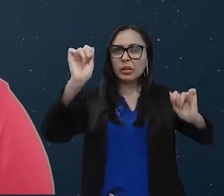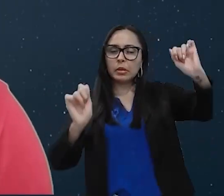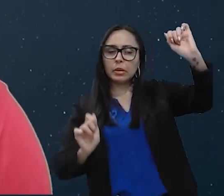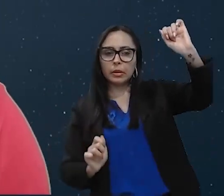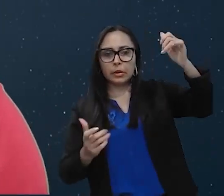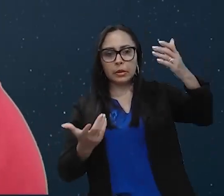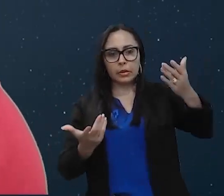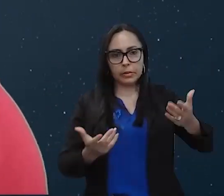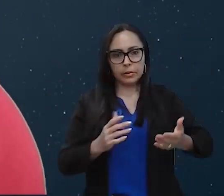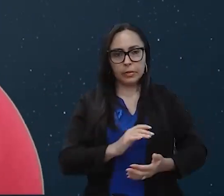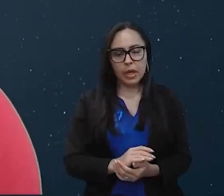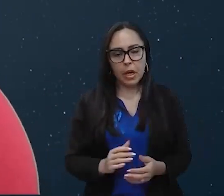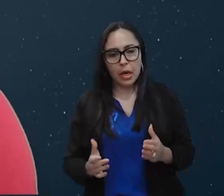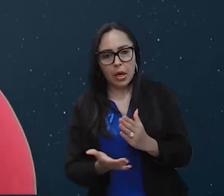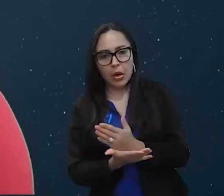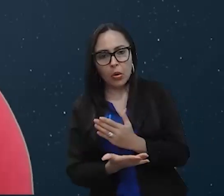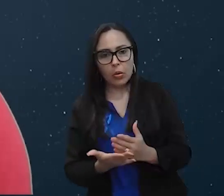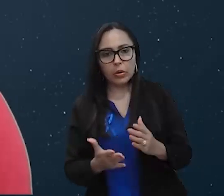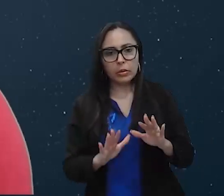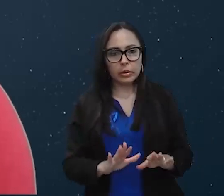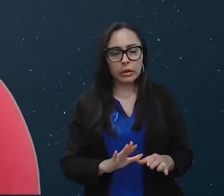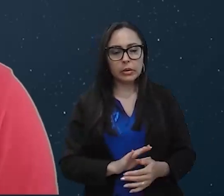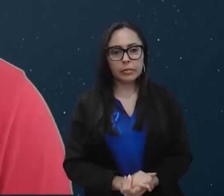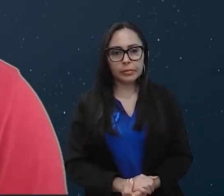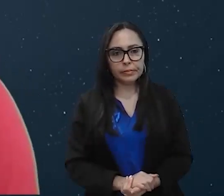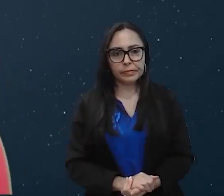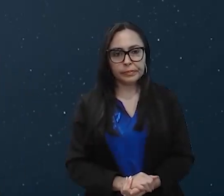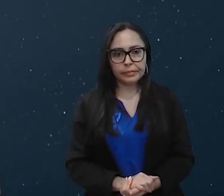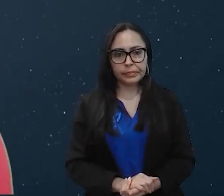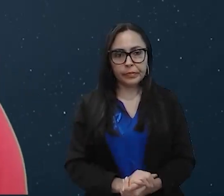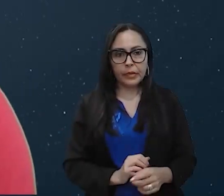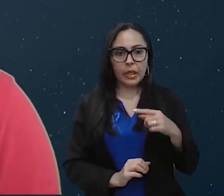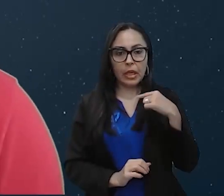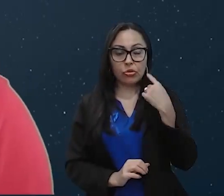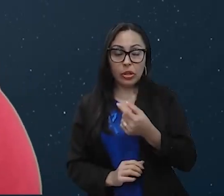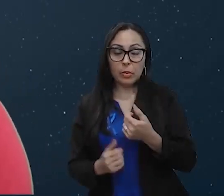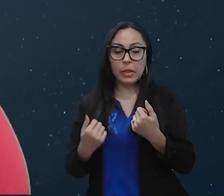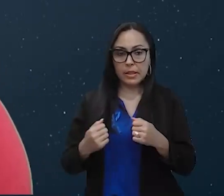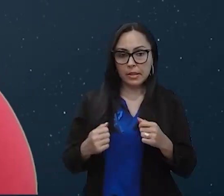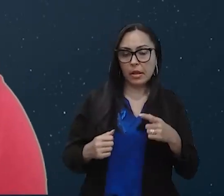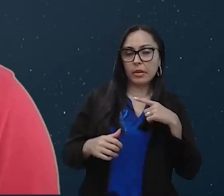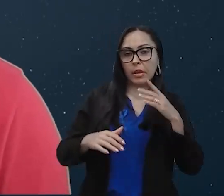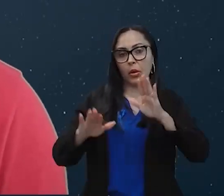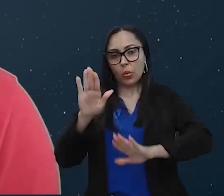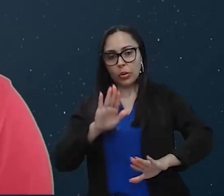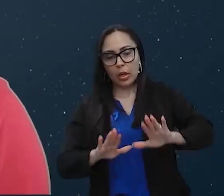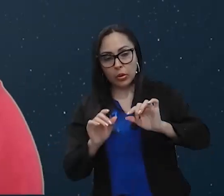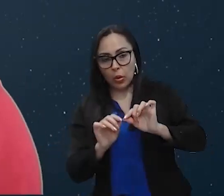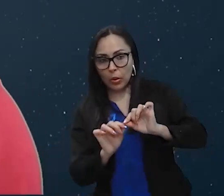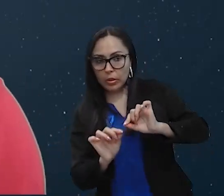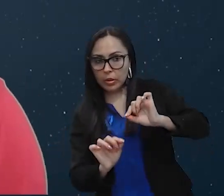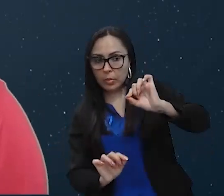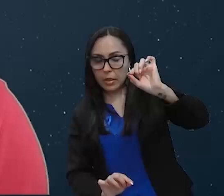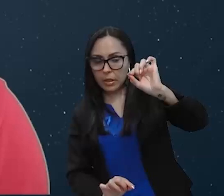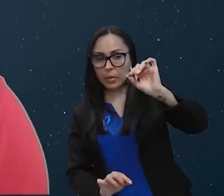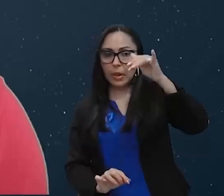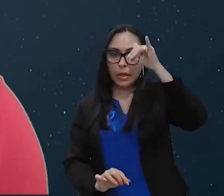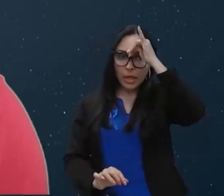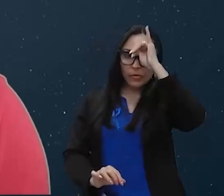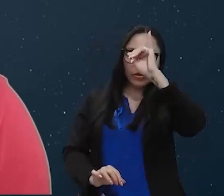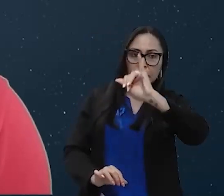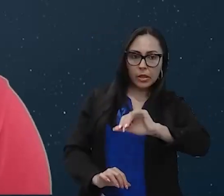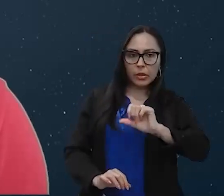unidade de medida em algumas situações, tá certo? Então a gente tem que ter muito cuidado na hora de fazer medição para a gente